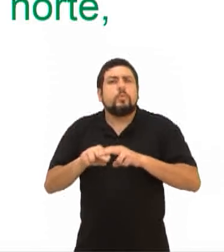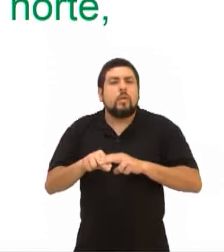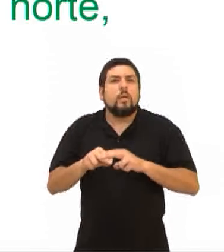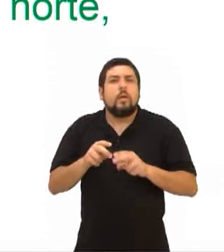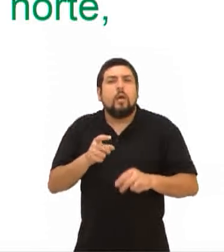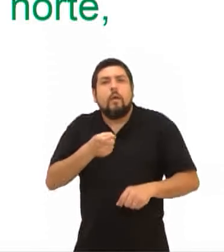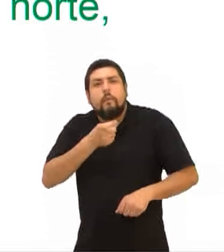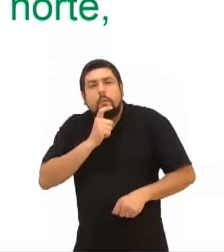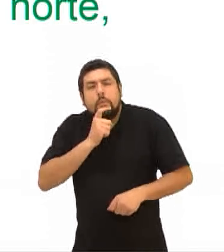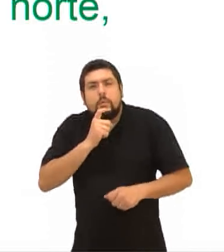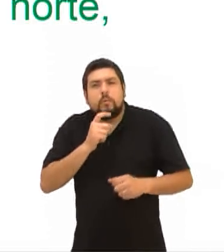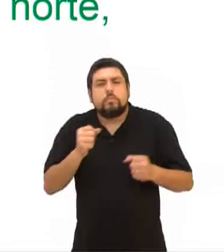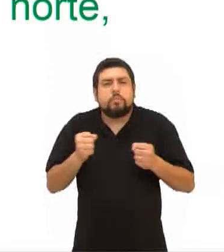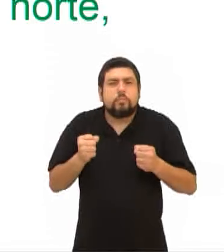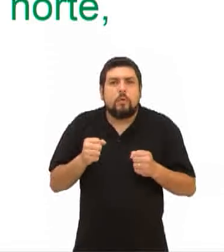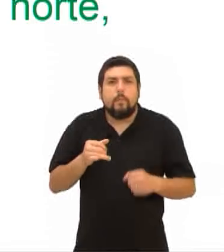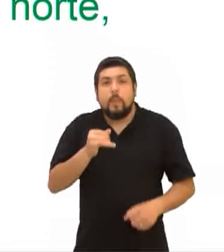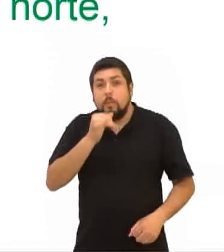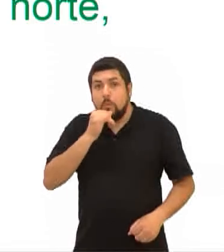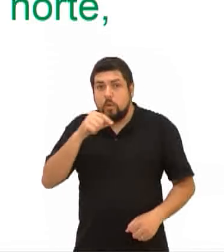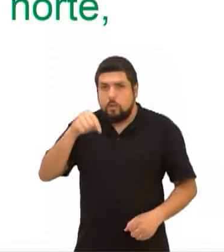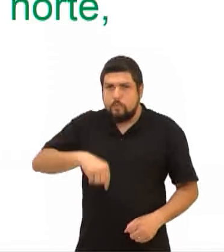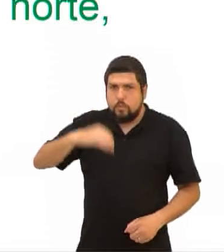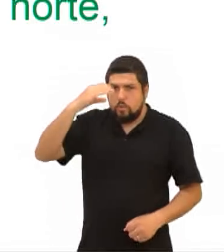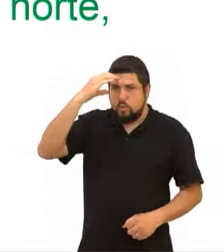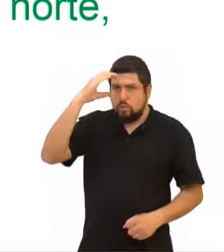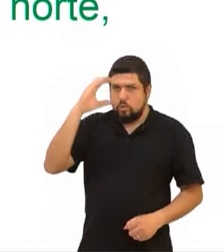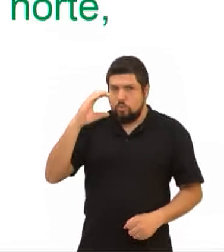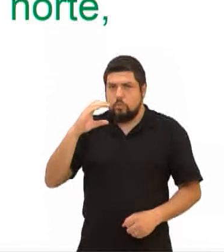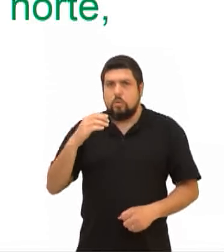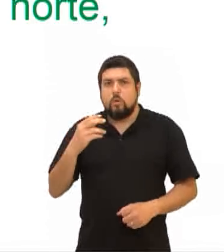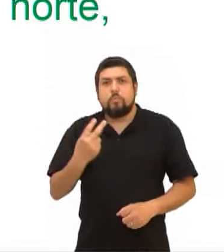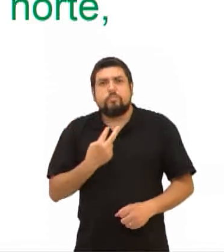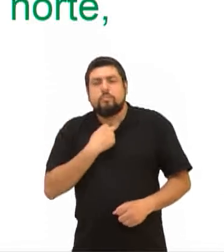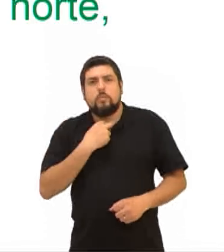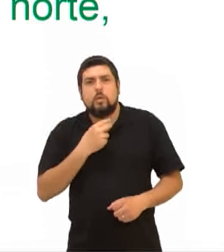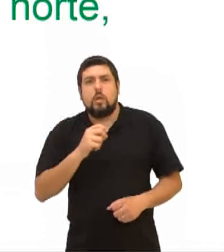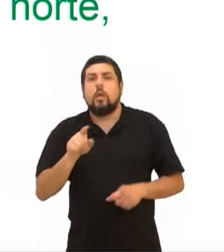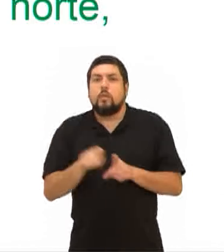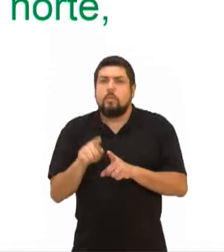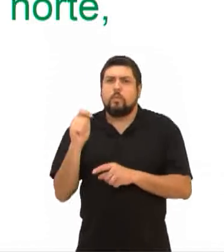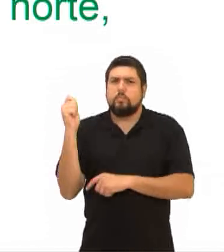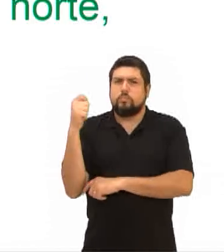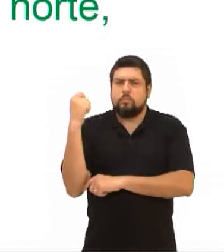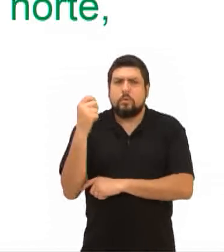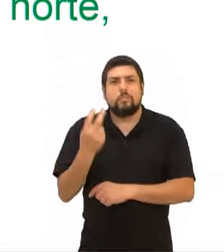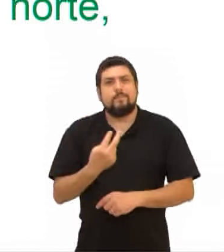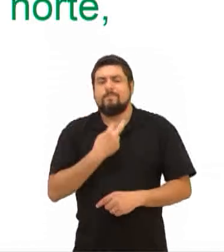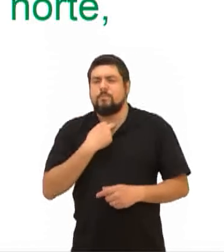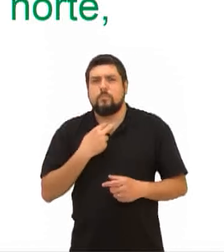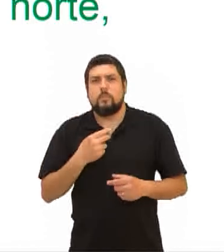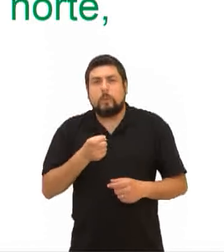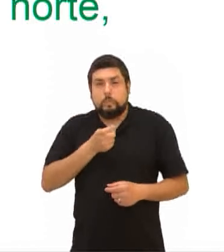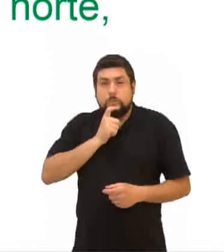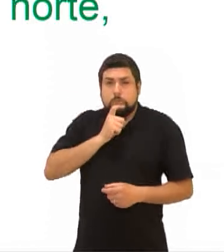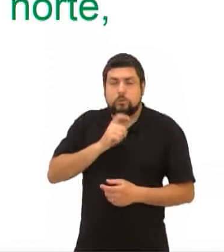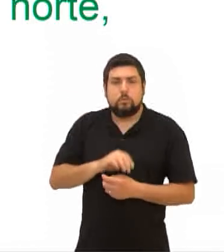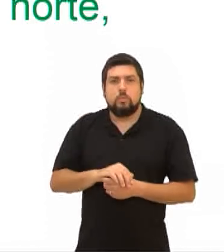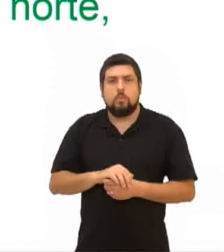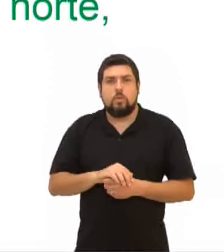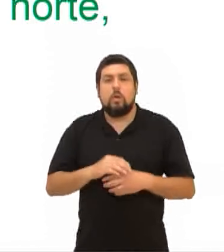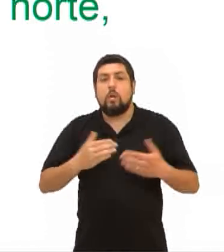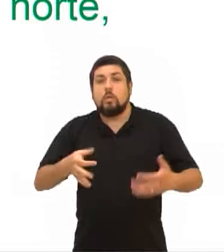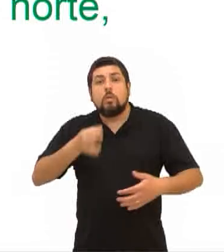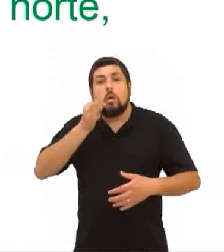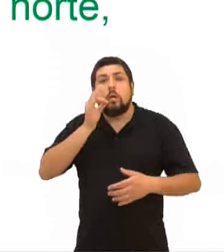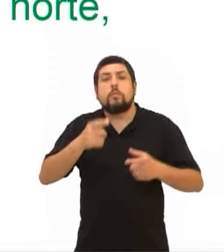rigorosos, né? Aqui, por exemplo, na capital do estado do Paraná, ou em algumas regiões do Rio Grande do Sul. Então, essa produção cafeeira no Brasil vai se